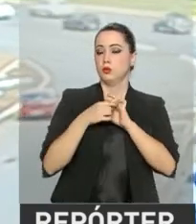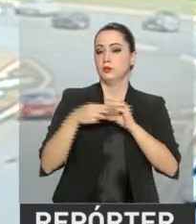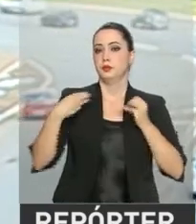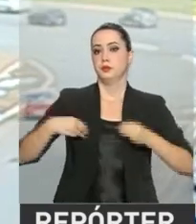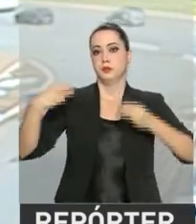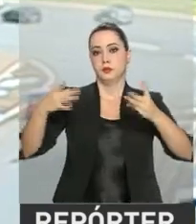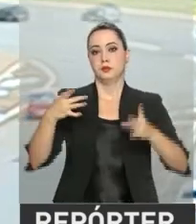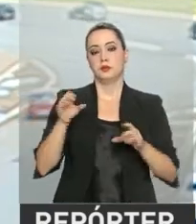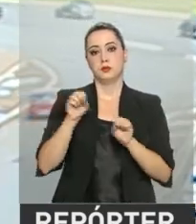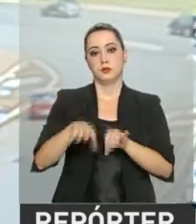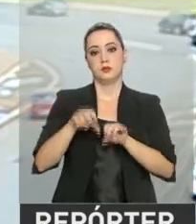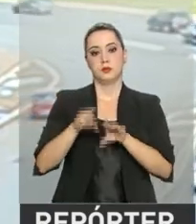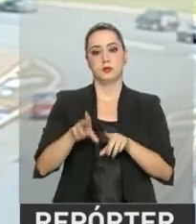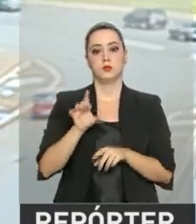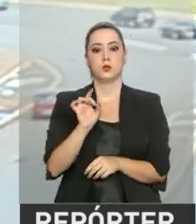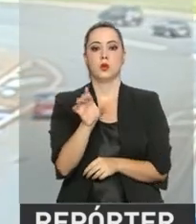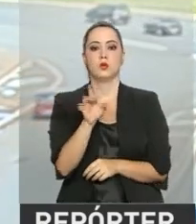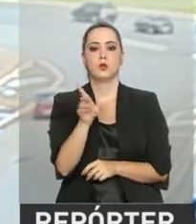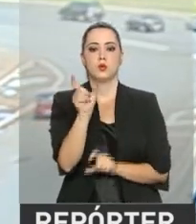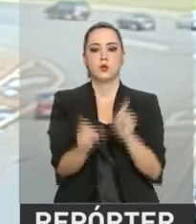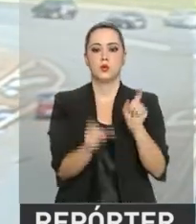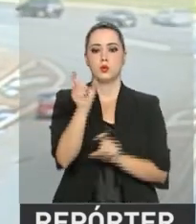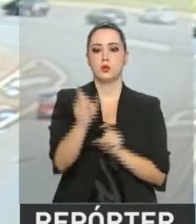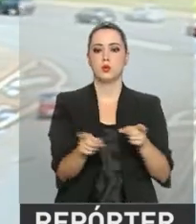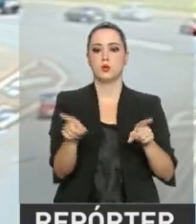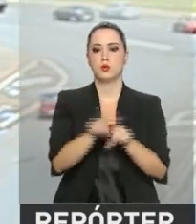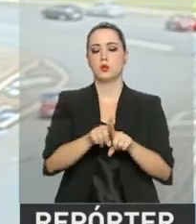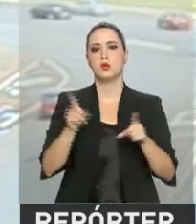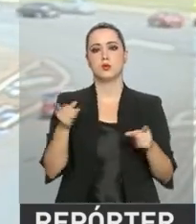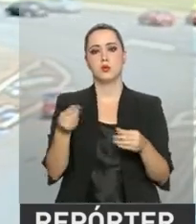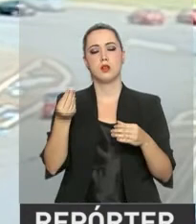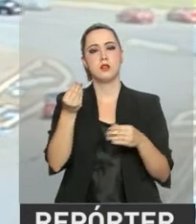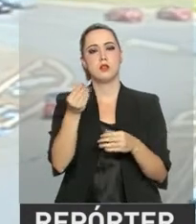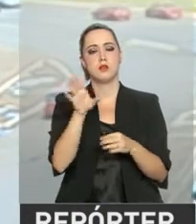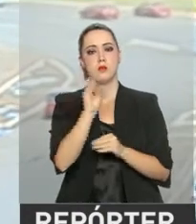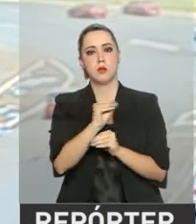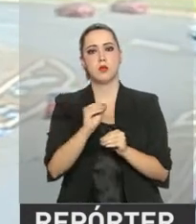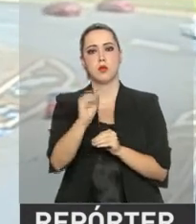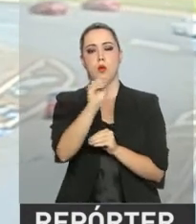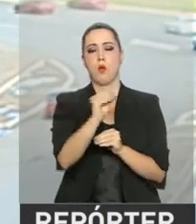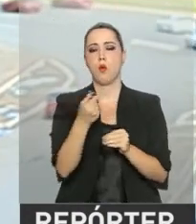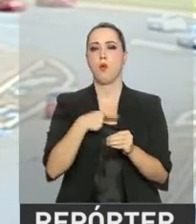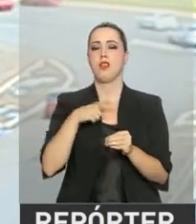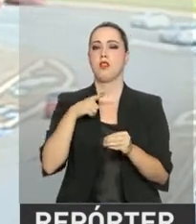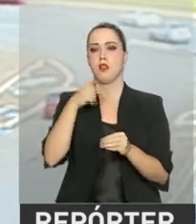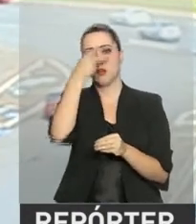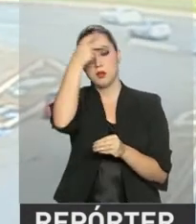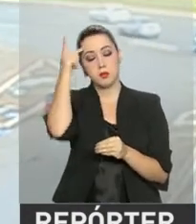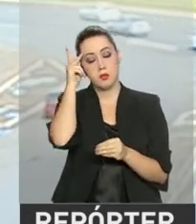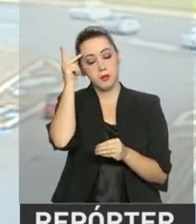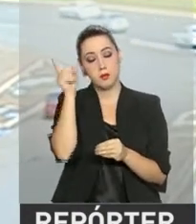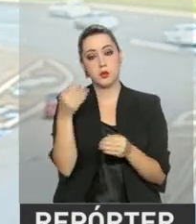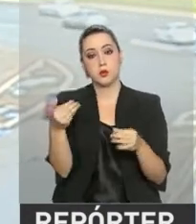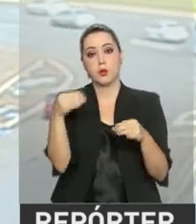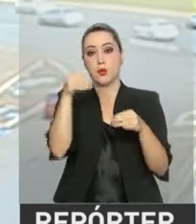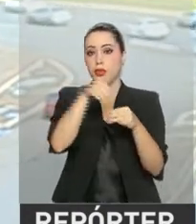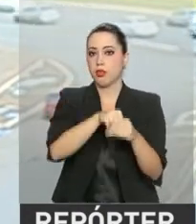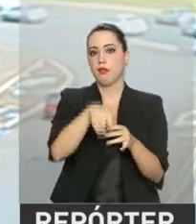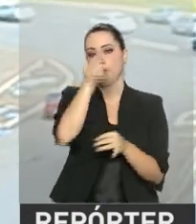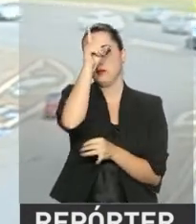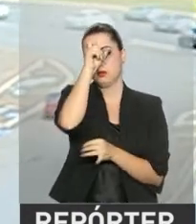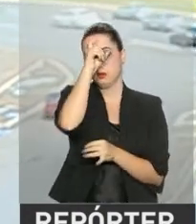não só o número de consultas mas também o número de internações cresceu mais de quase 30% se comparado à média dos últimos